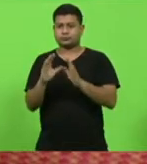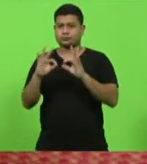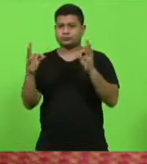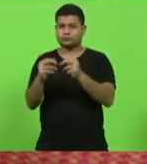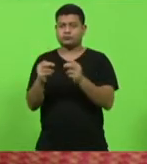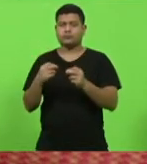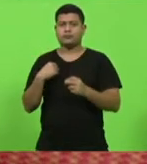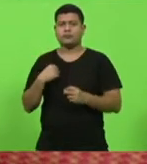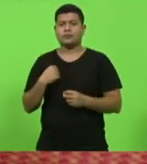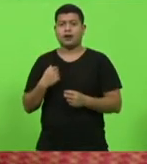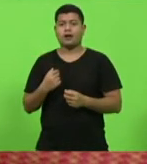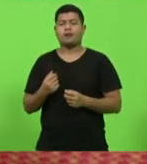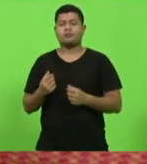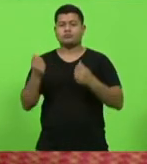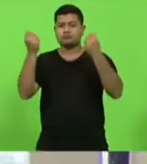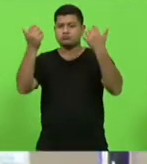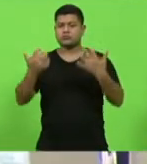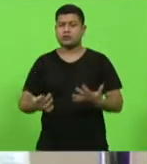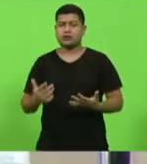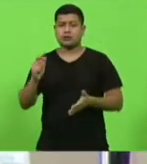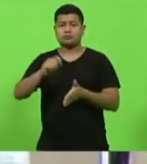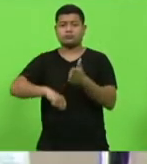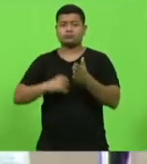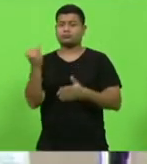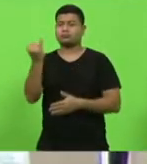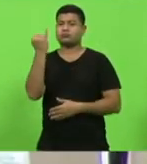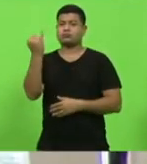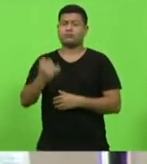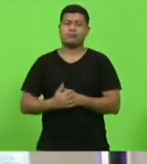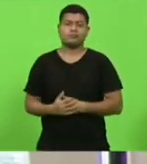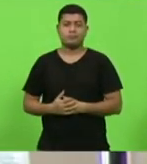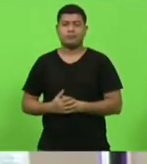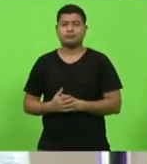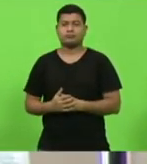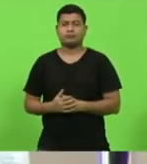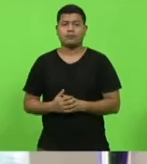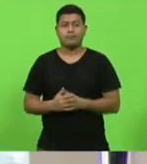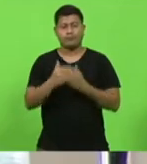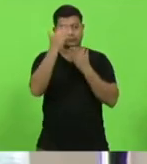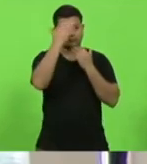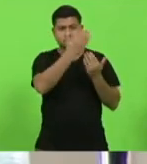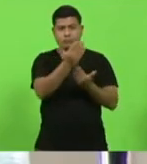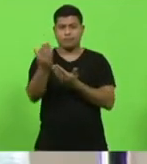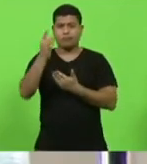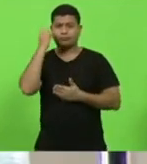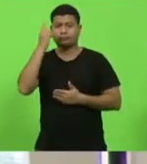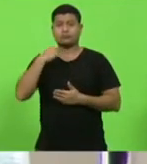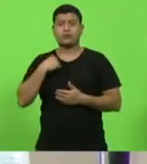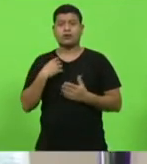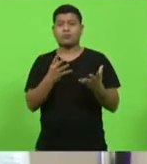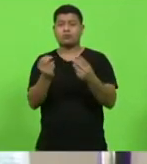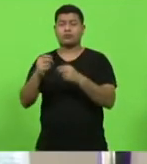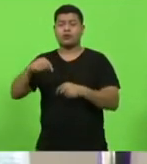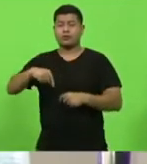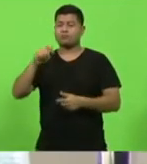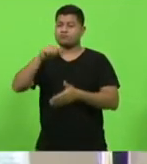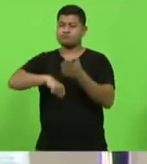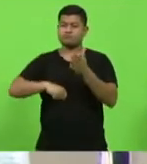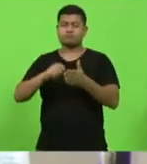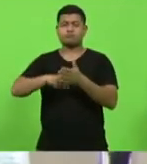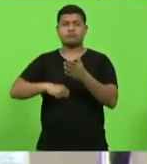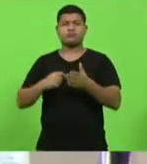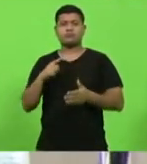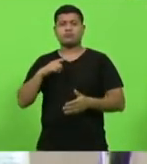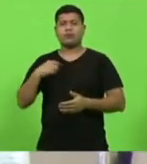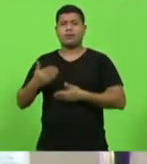importância desse ato Obrigado até os deputados entretanto os atos que esta casa você lembra ao